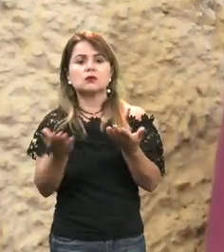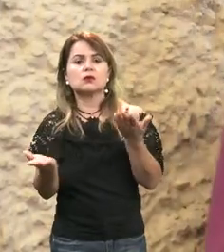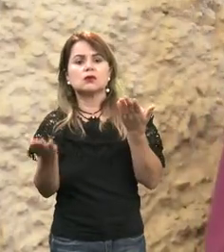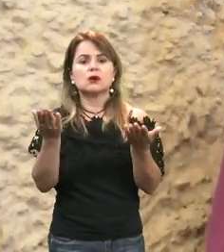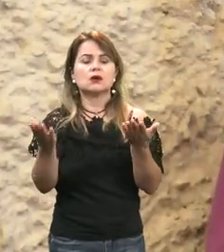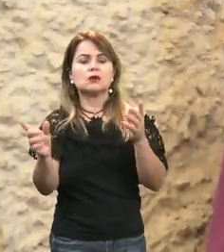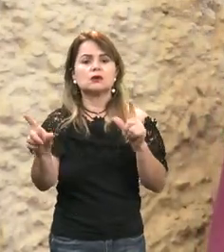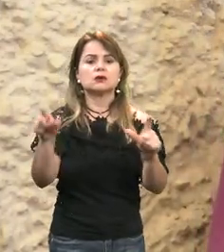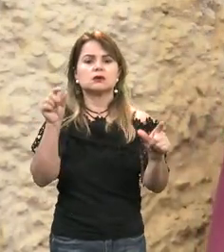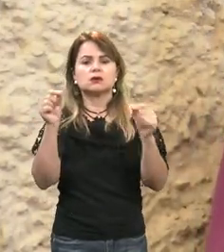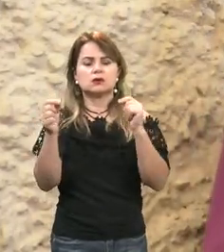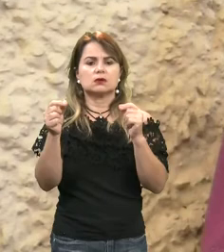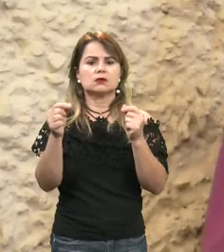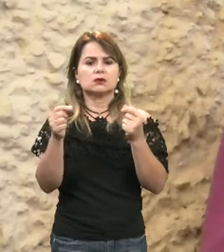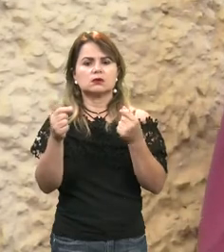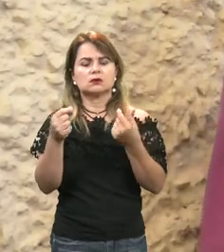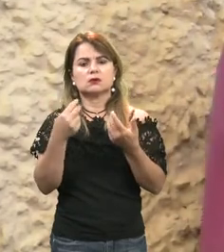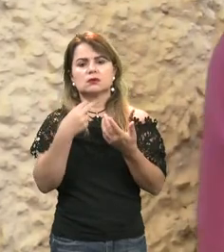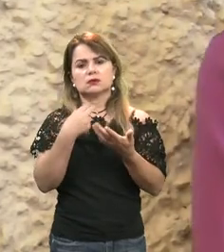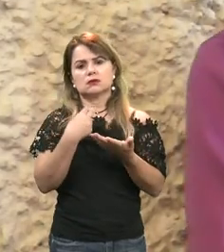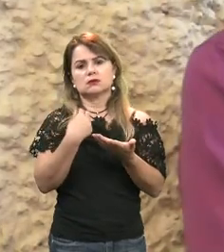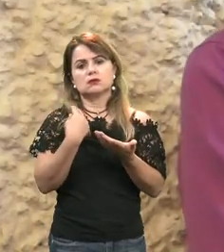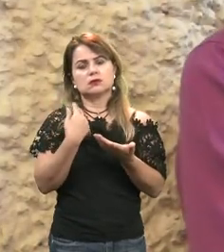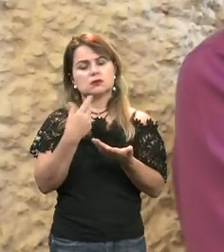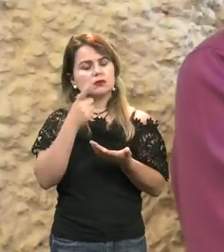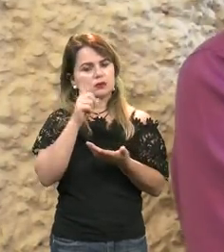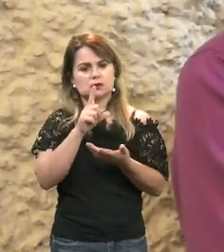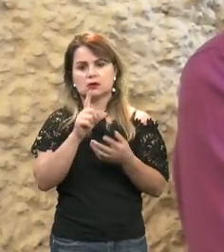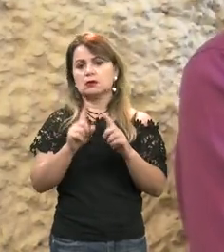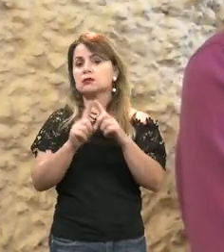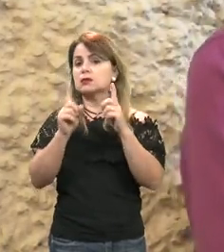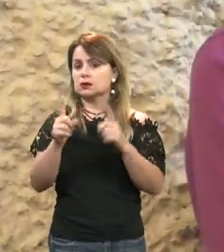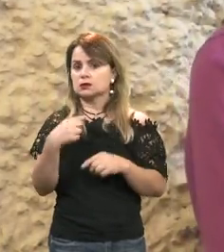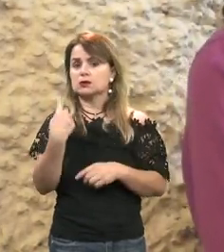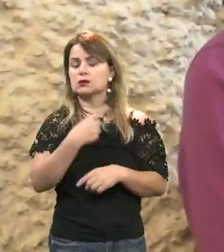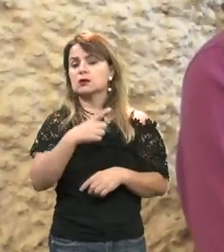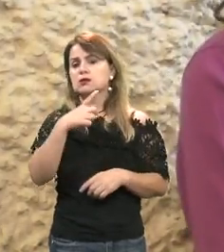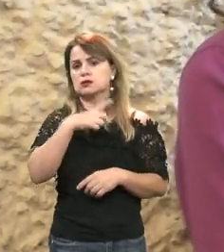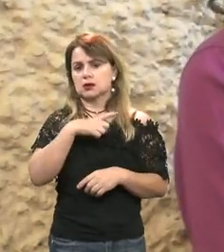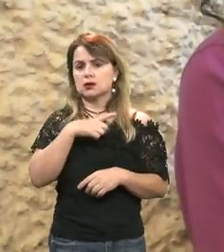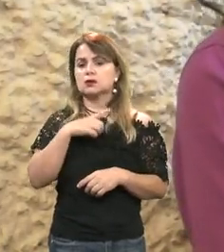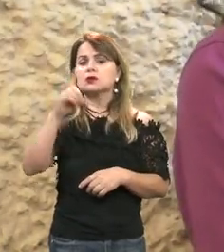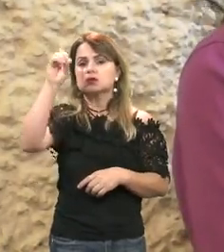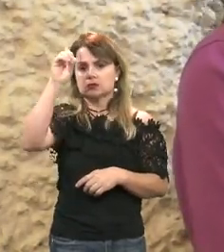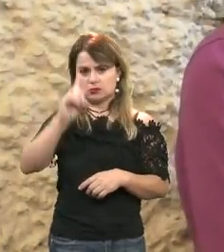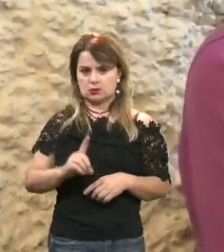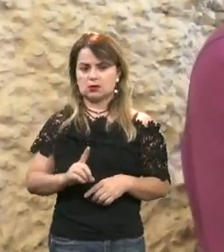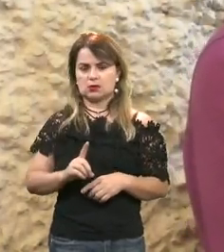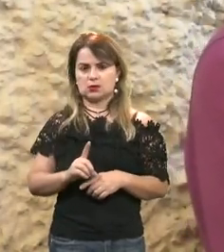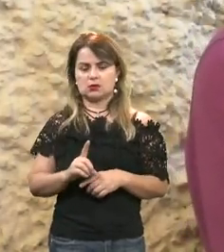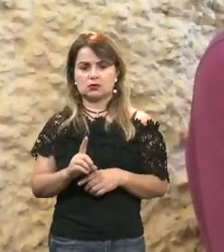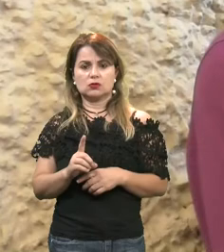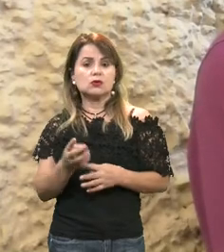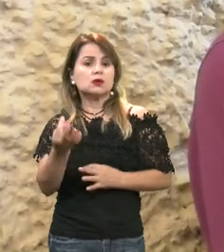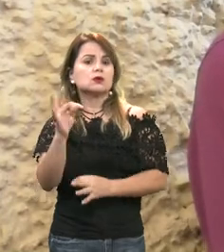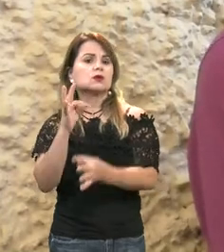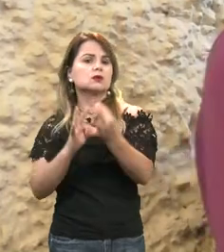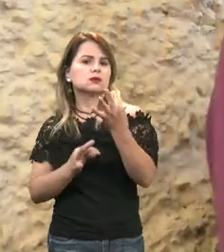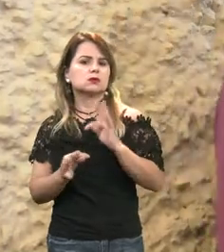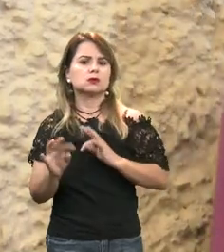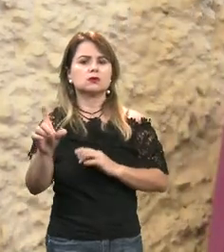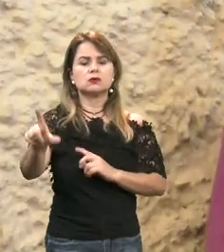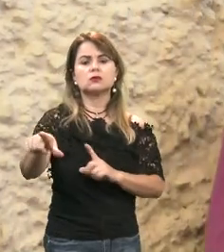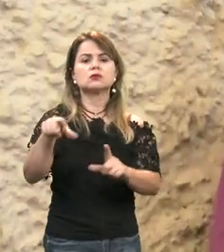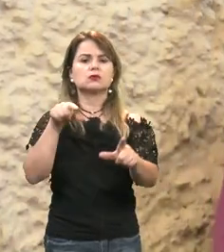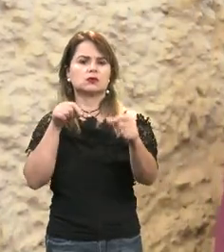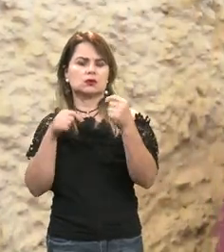a gente tem, sim, o direito de escolher o tipo de tratamento que a gente quer. E